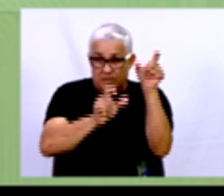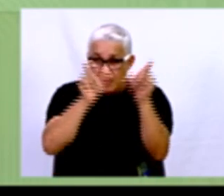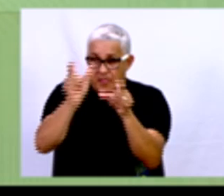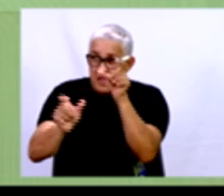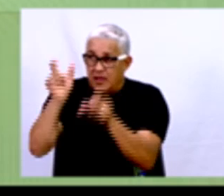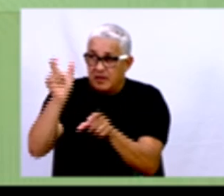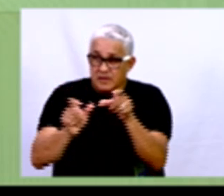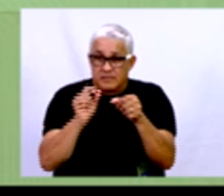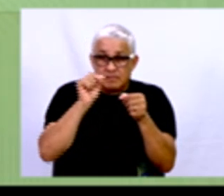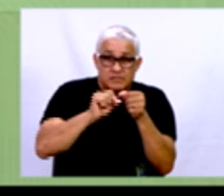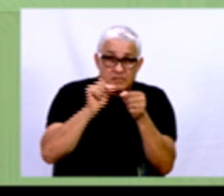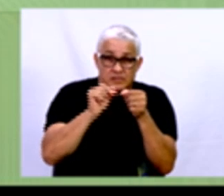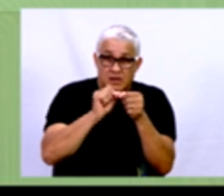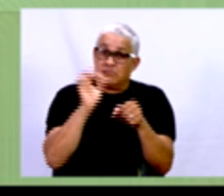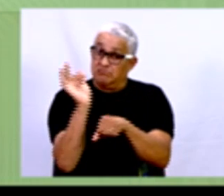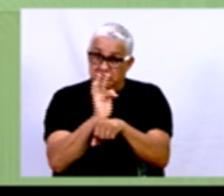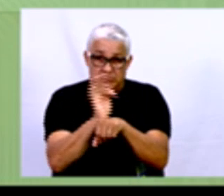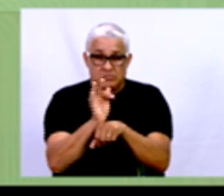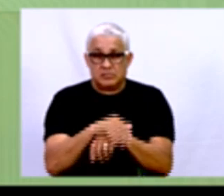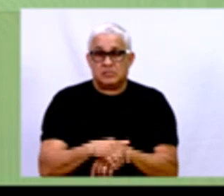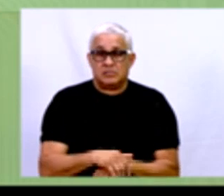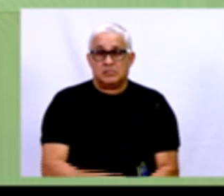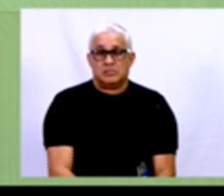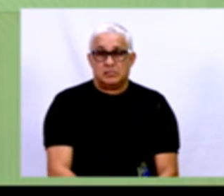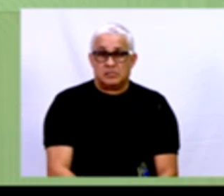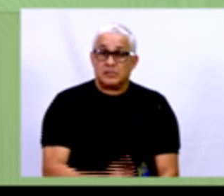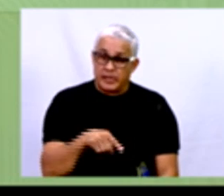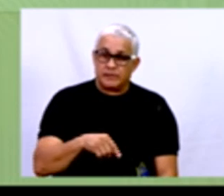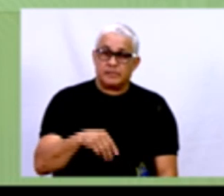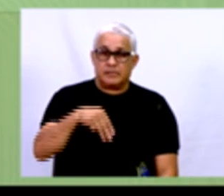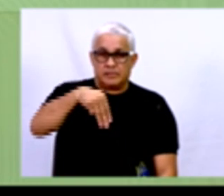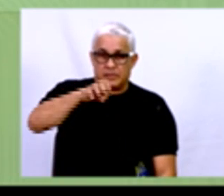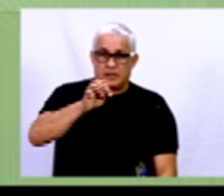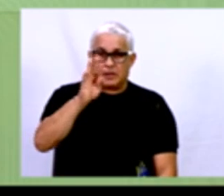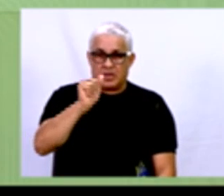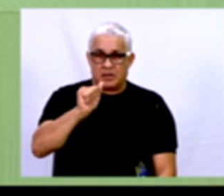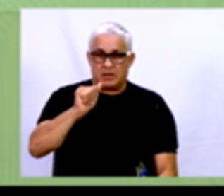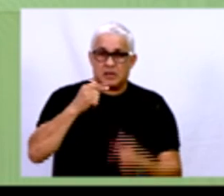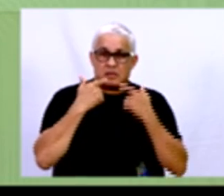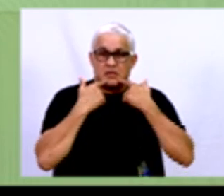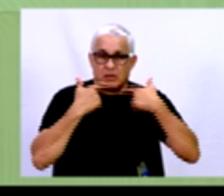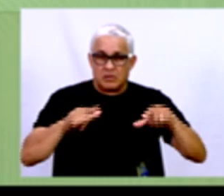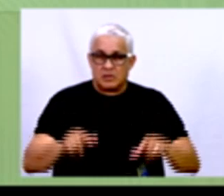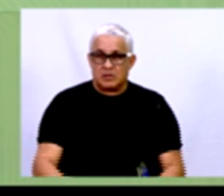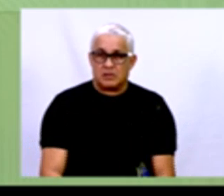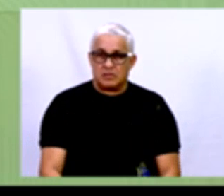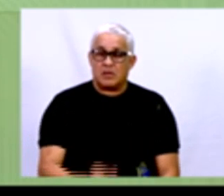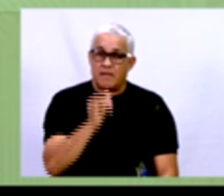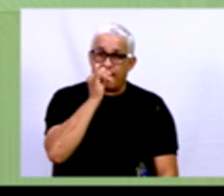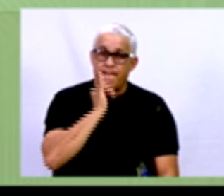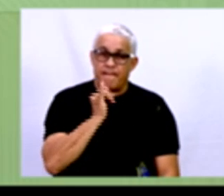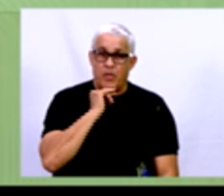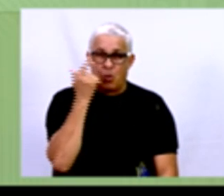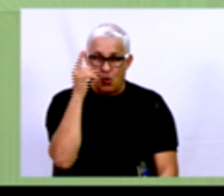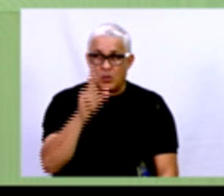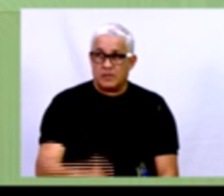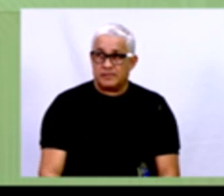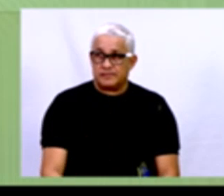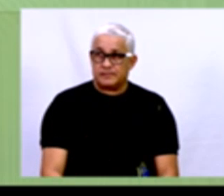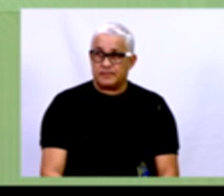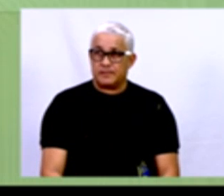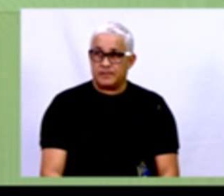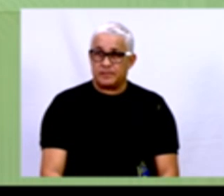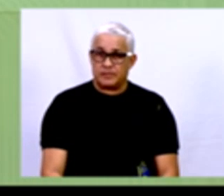personagens fazem um filme. Isso é metalinguagem. Um outro exemplo de metalinguagem que a gente pode citar é quando